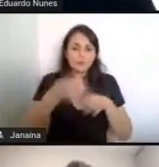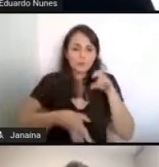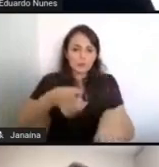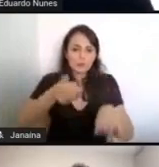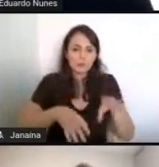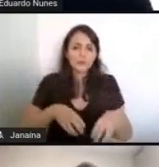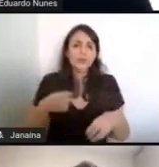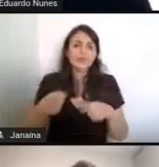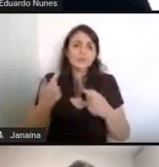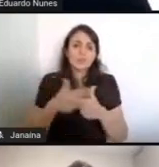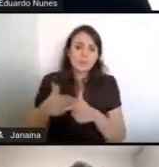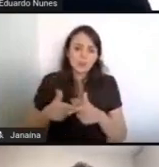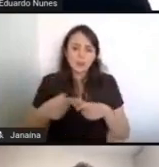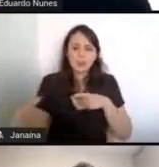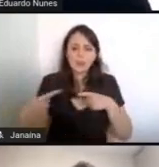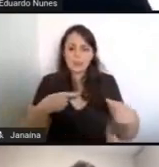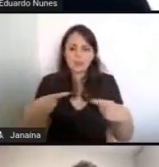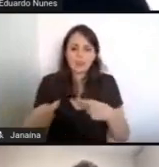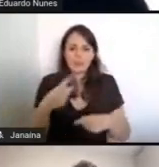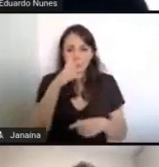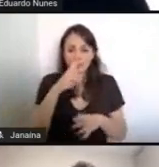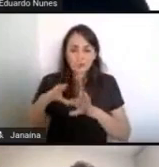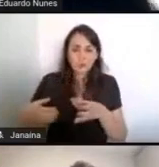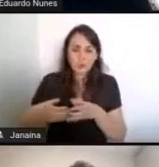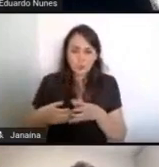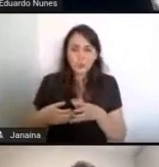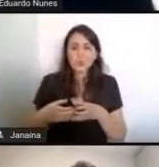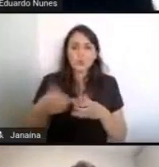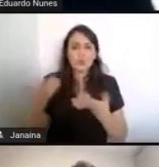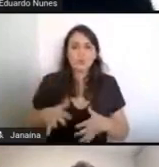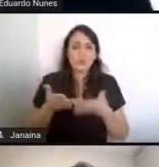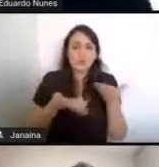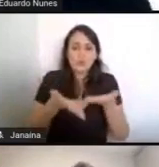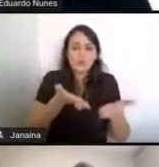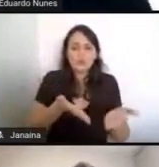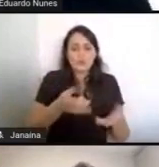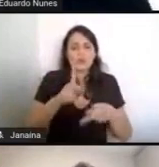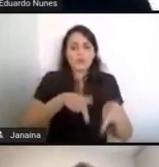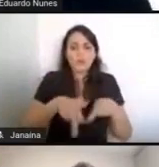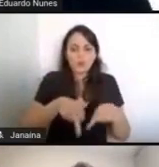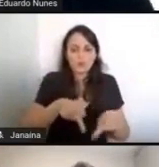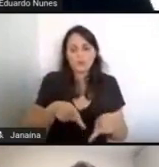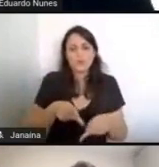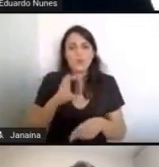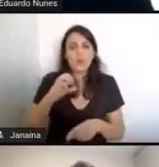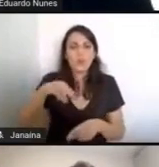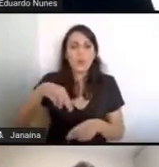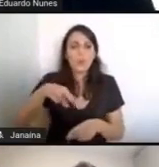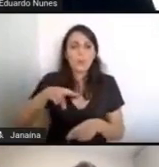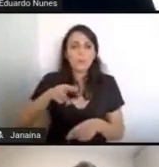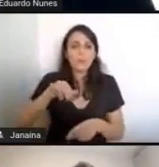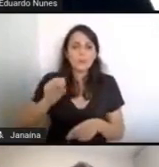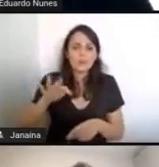de guerrilheiros, falando que eram comunistas querendo não tratar a população, e isso fragiliza essa população dos rincões